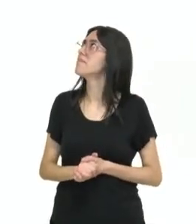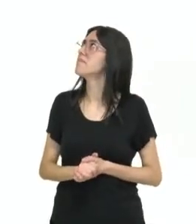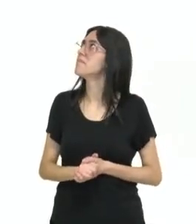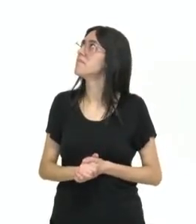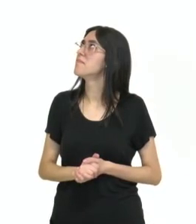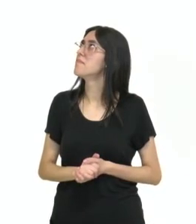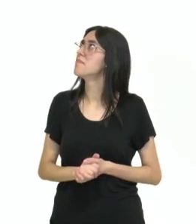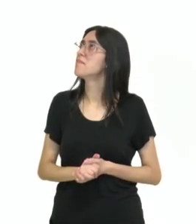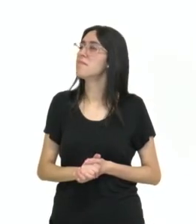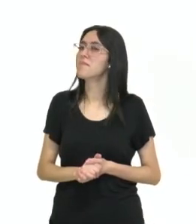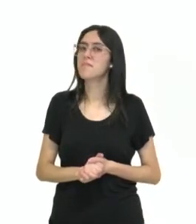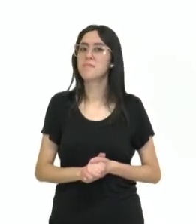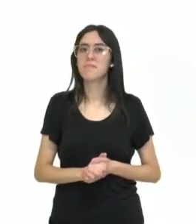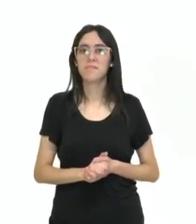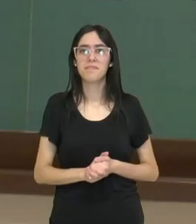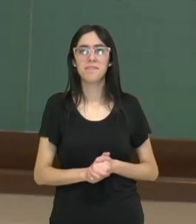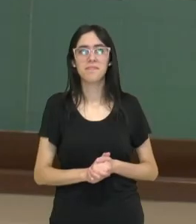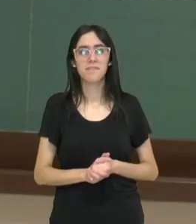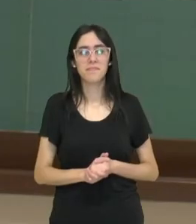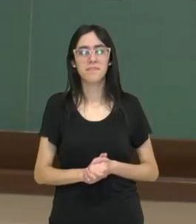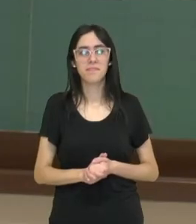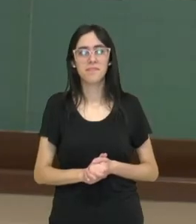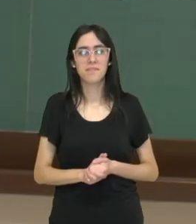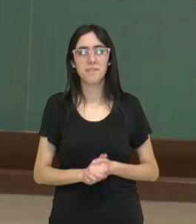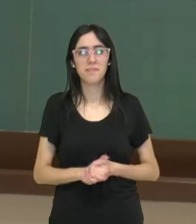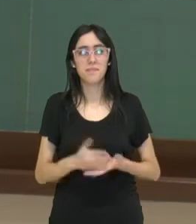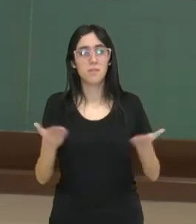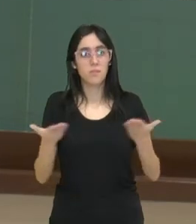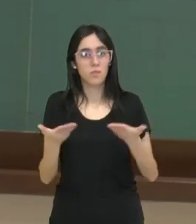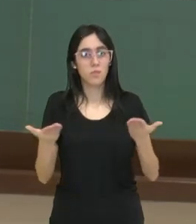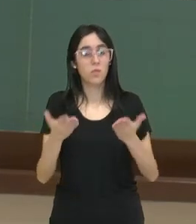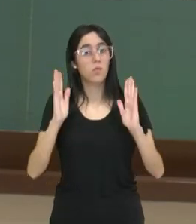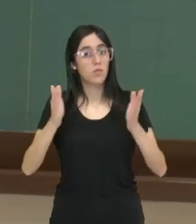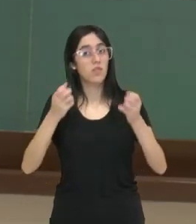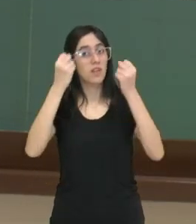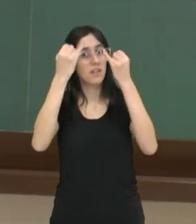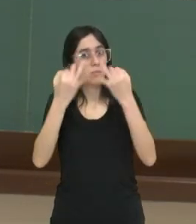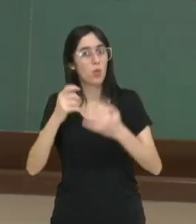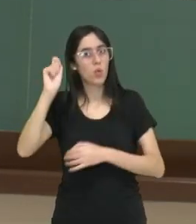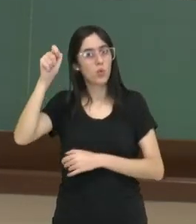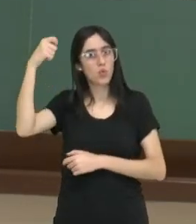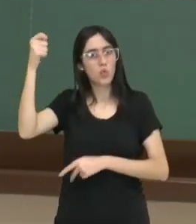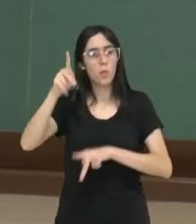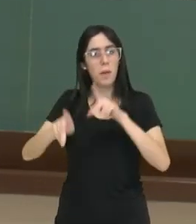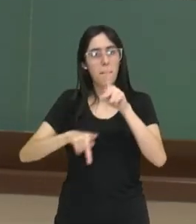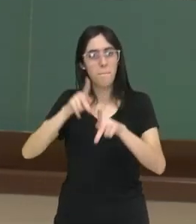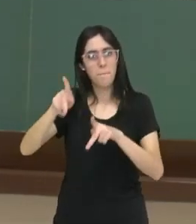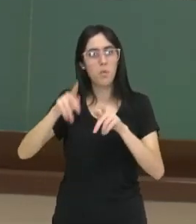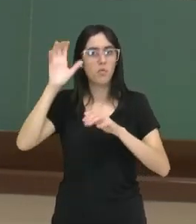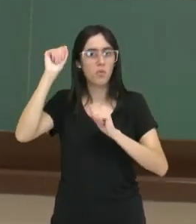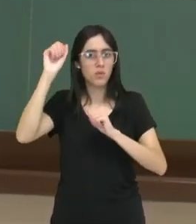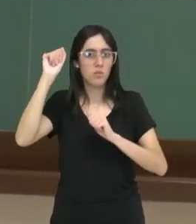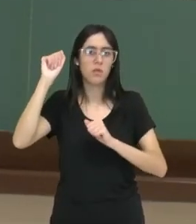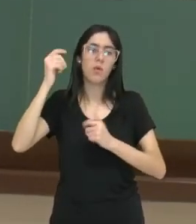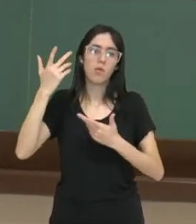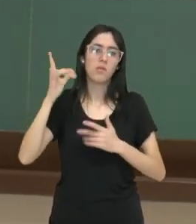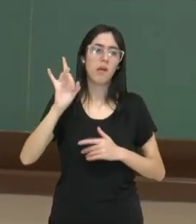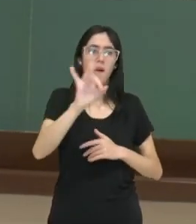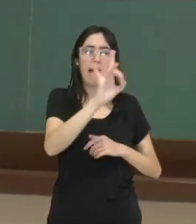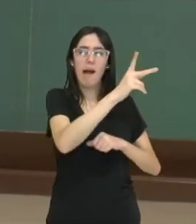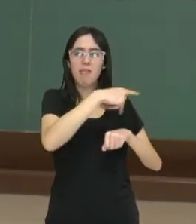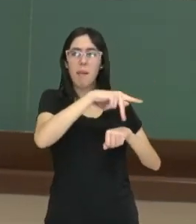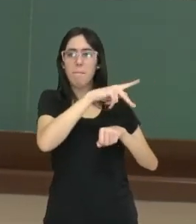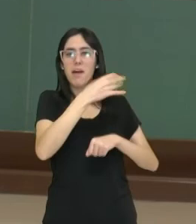fútbol. Bueno, agora que já falamos sobre os espanhóis, sobre o que cada país